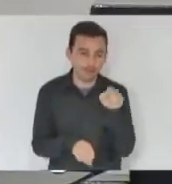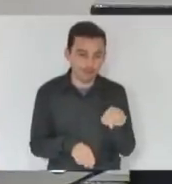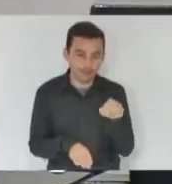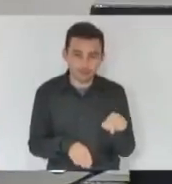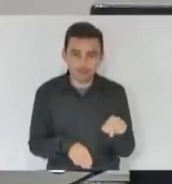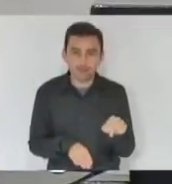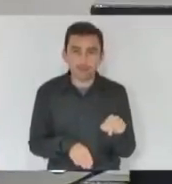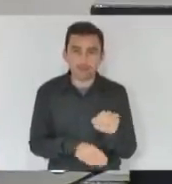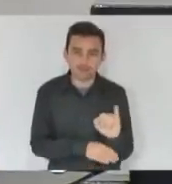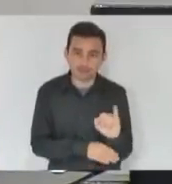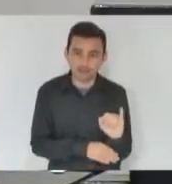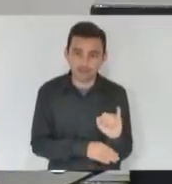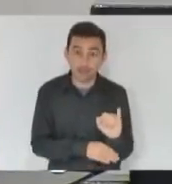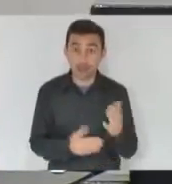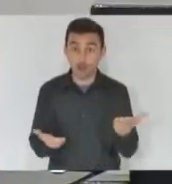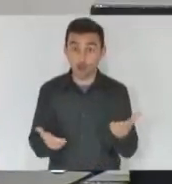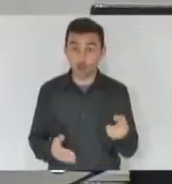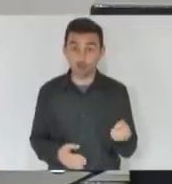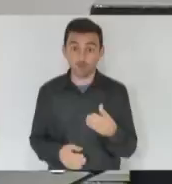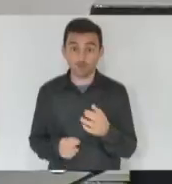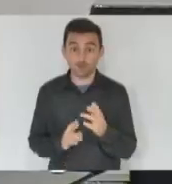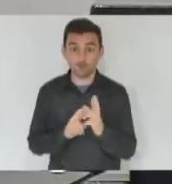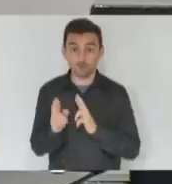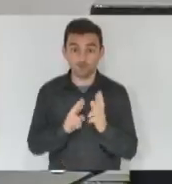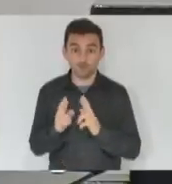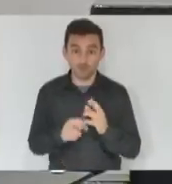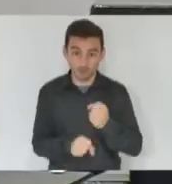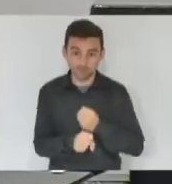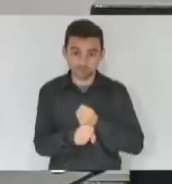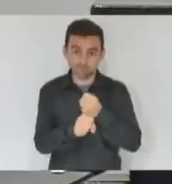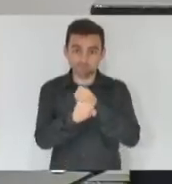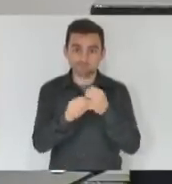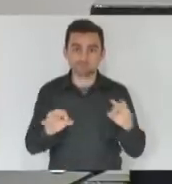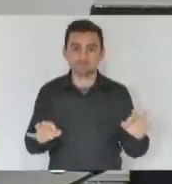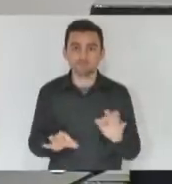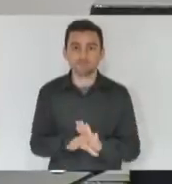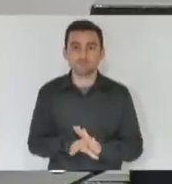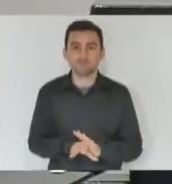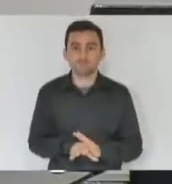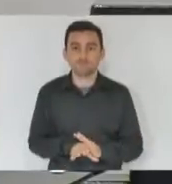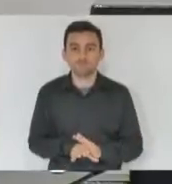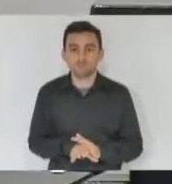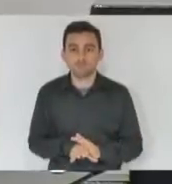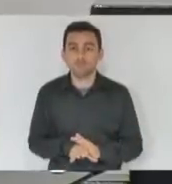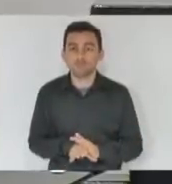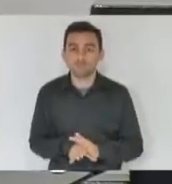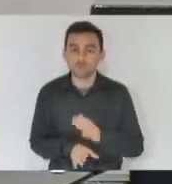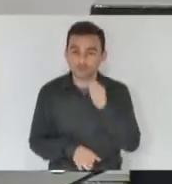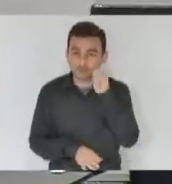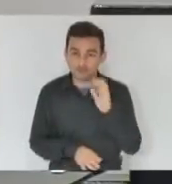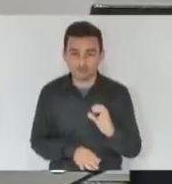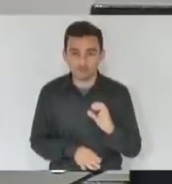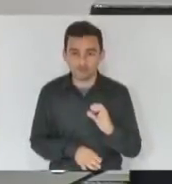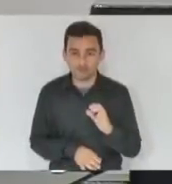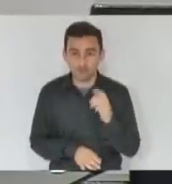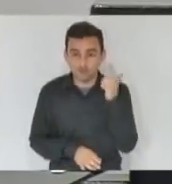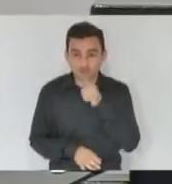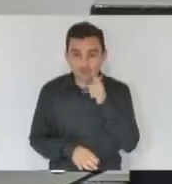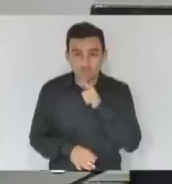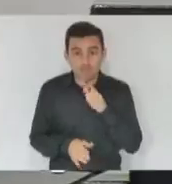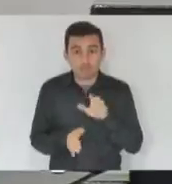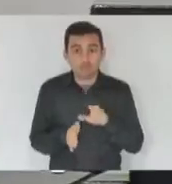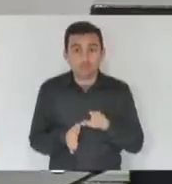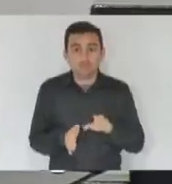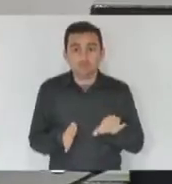com essa rodovia concluída, deputada Ana Carolina, para chegar ao porto de Itajaí